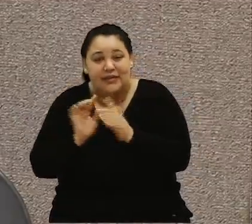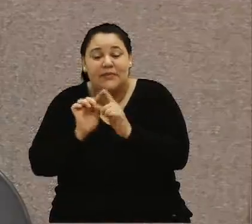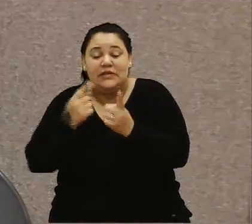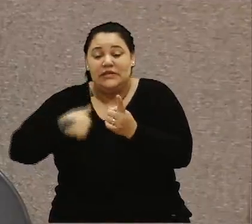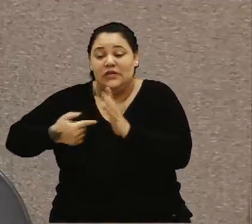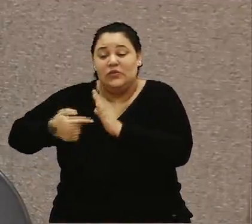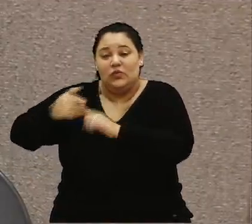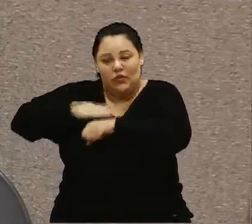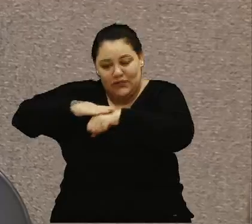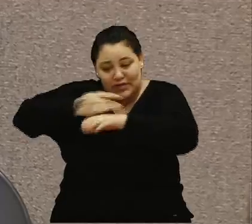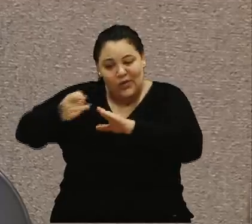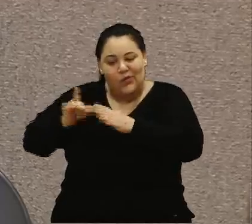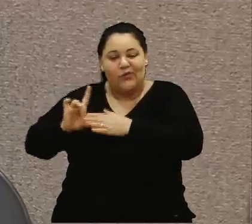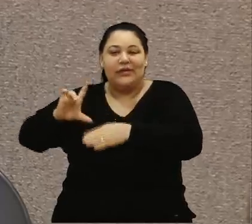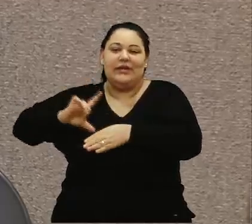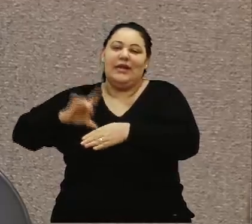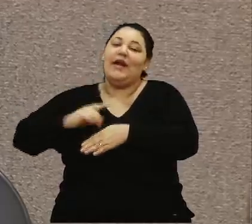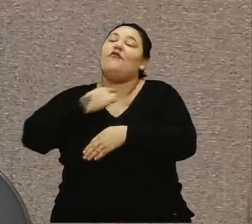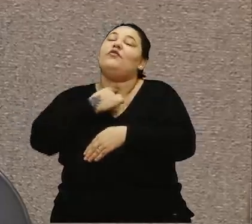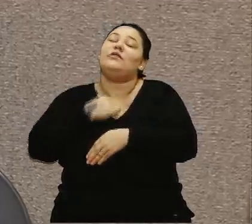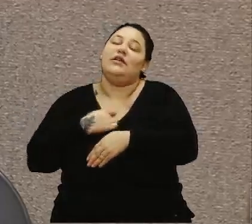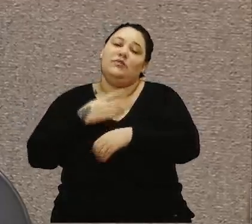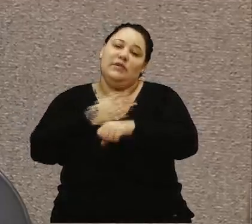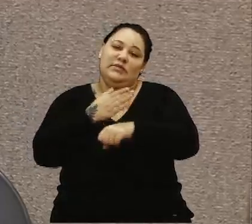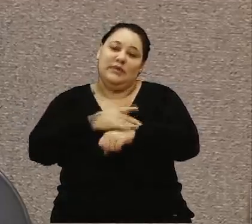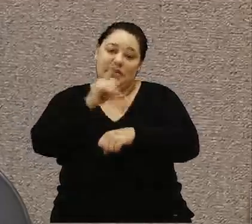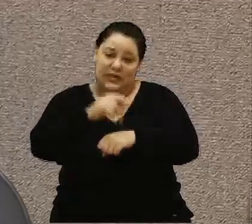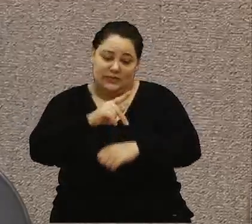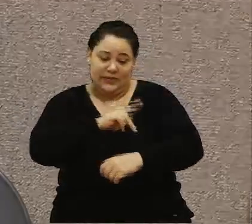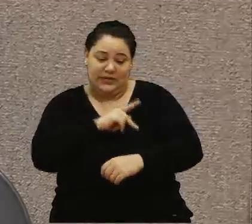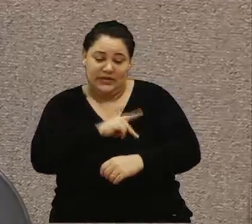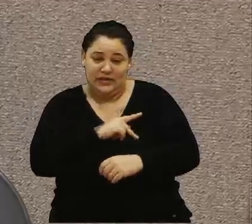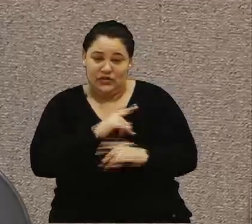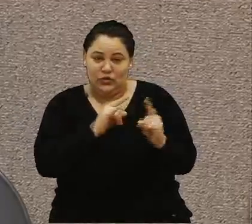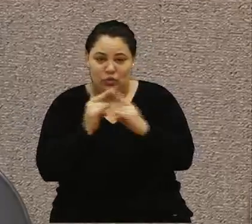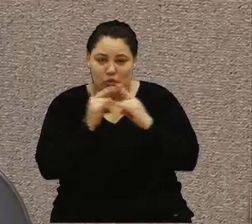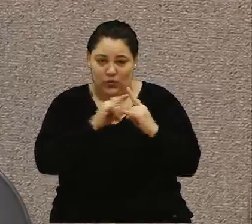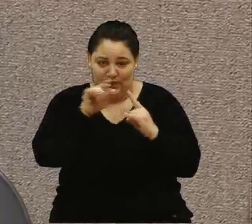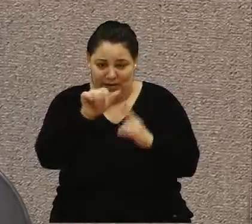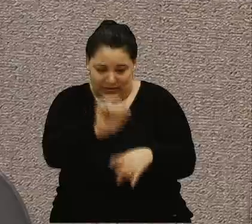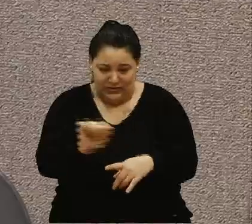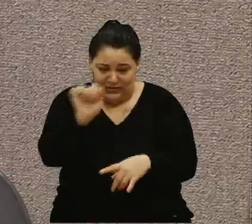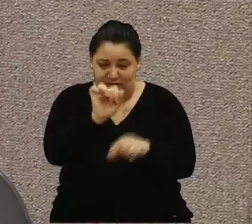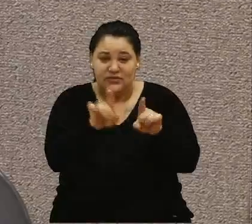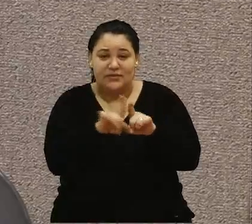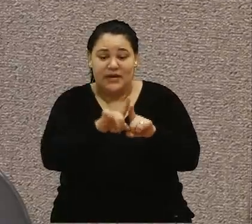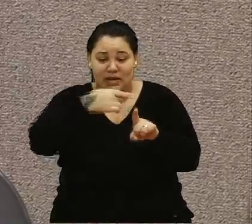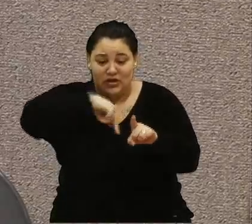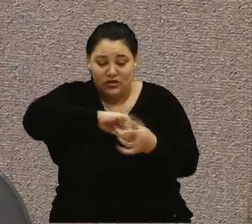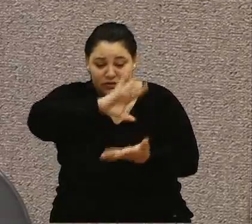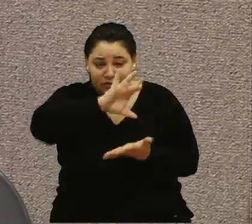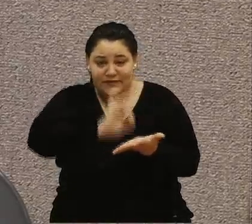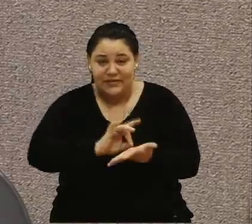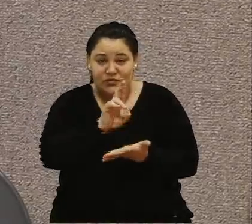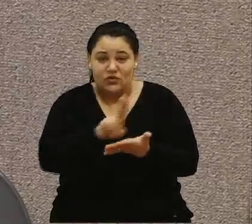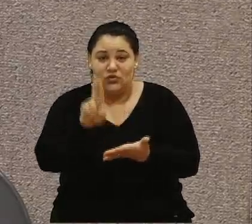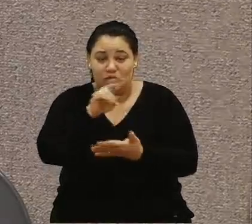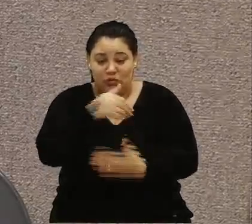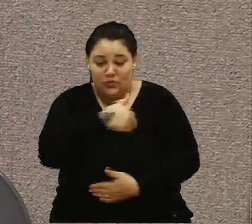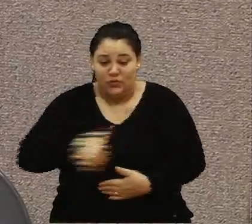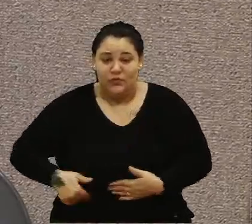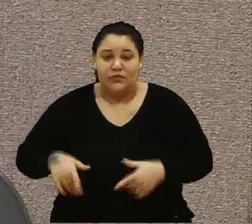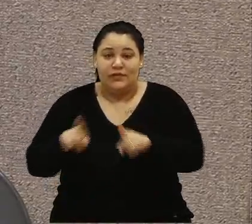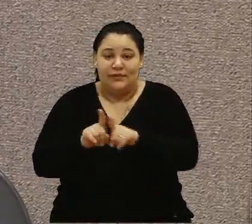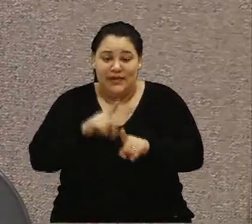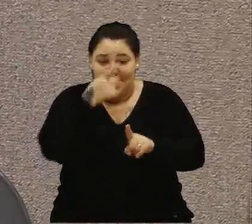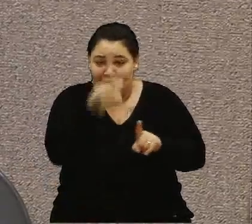existe a vontade de participar, que é o presidente do Clube dos Corredores, que assim chama a associação, que nós declaramos, inclusive, de utilidade pública nesta